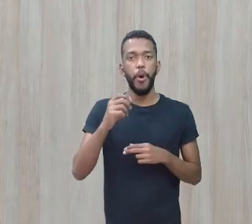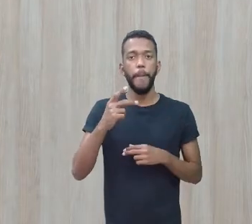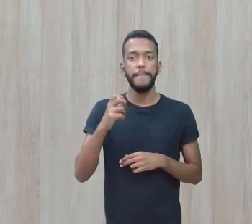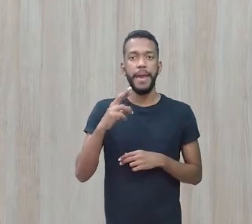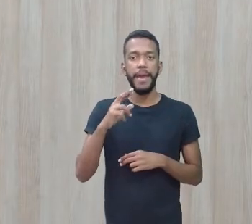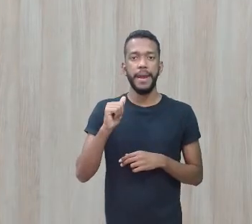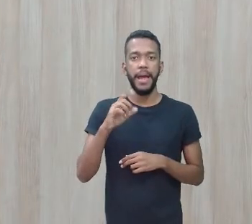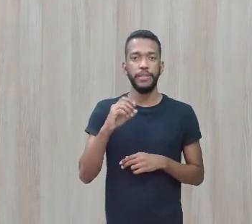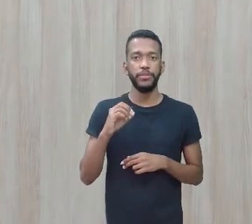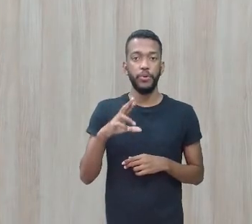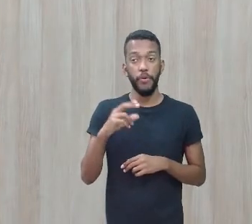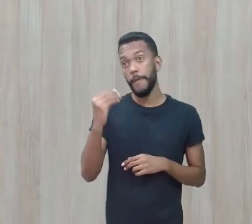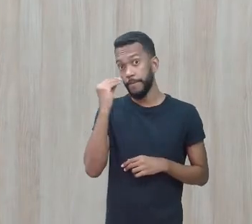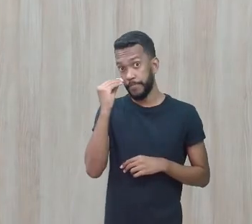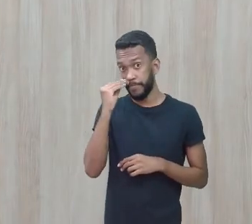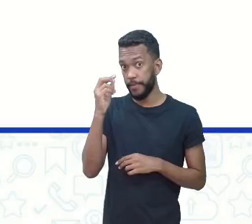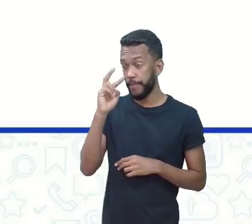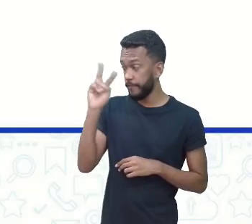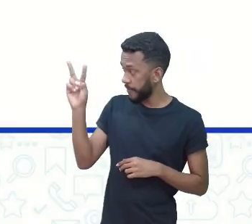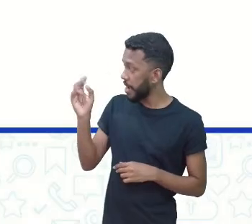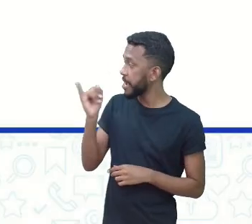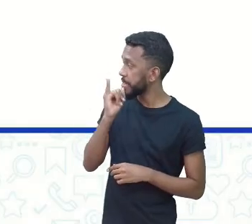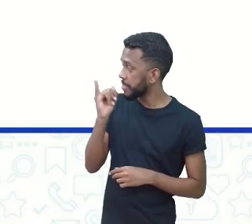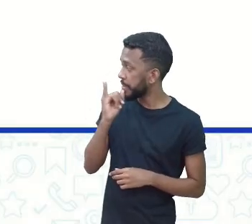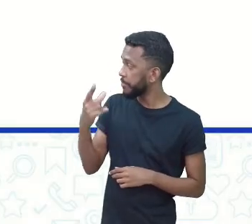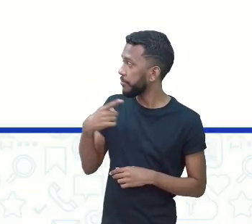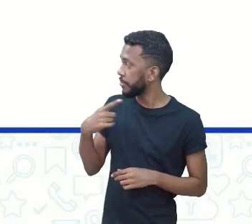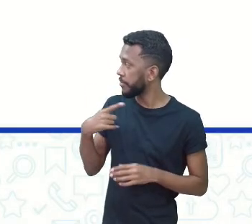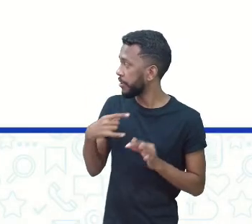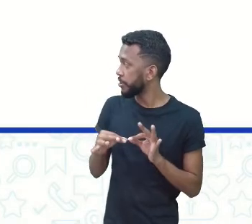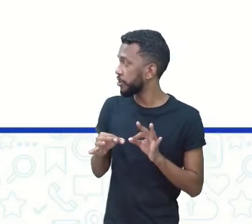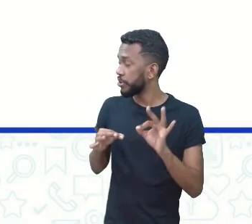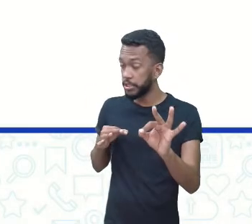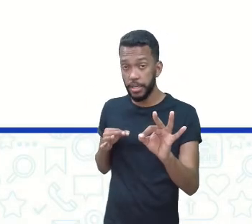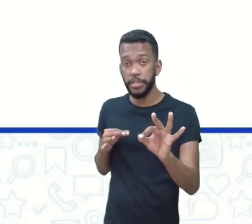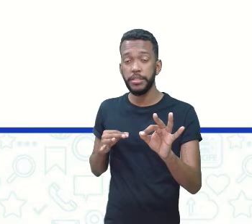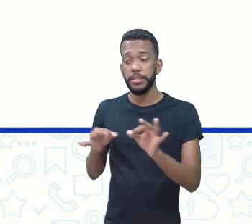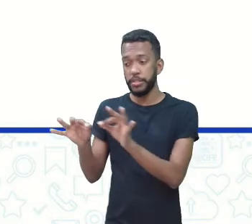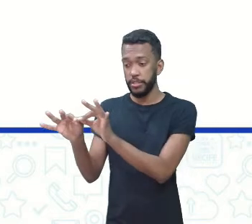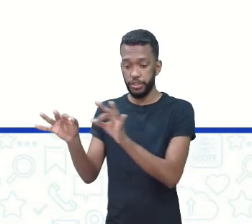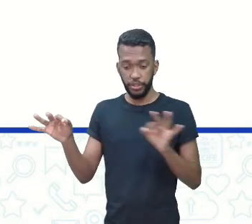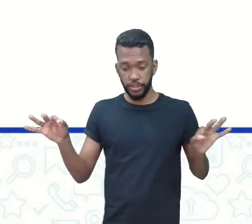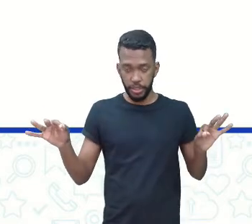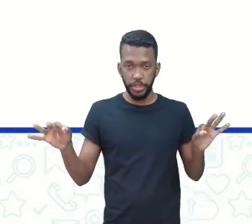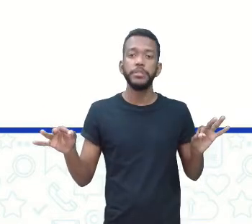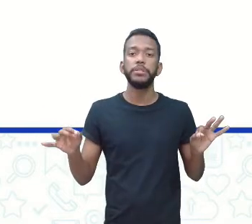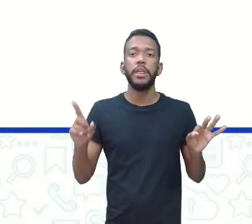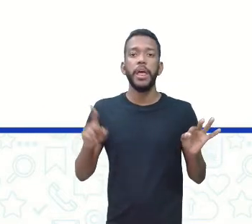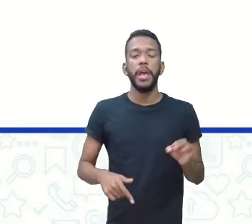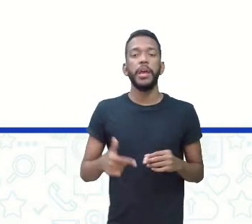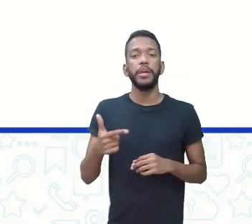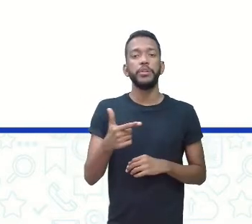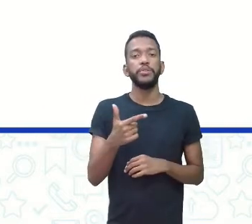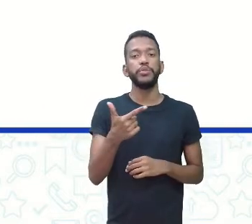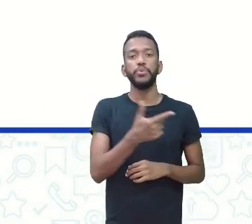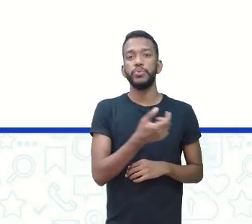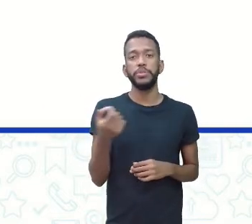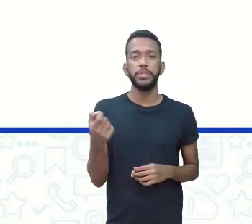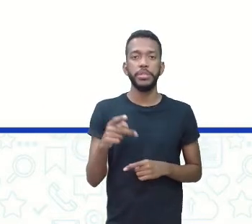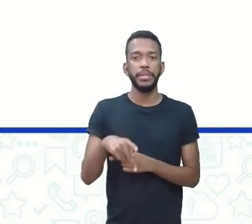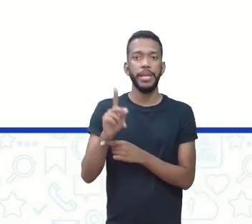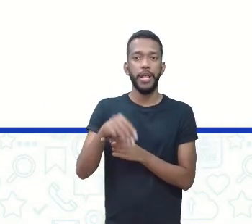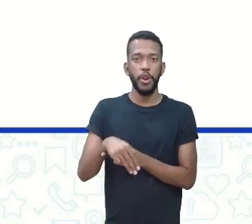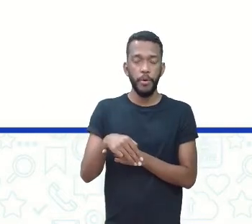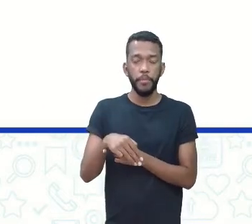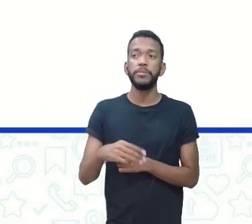A gente tem aqui, ó, o exemplo como a distância entre uma cidade e outra é de 200 quilômetros. Se João já